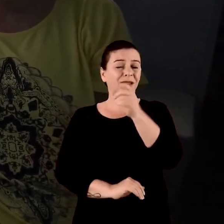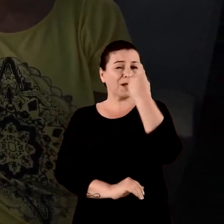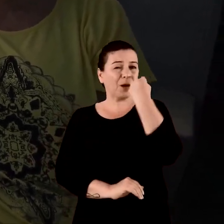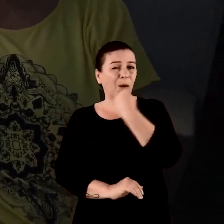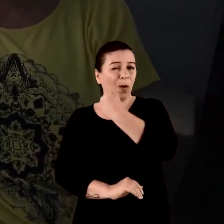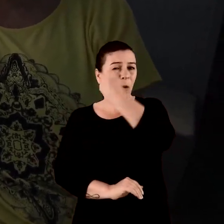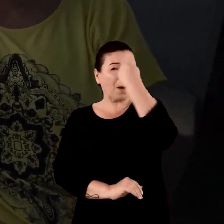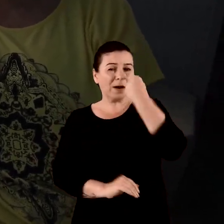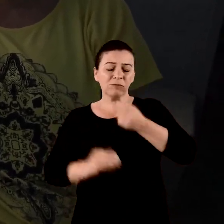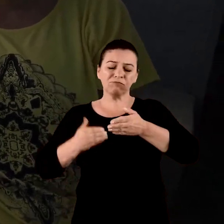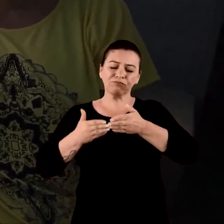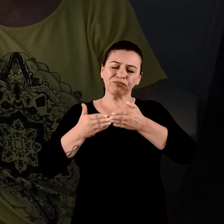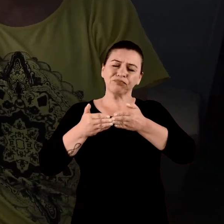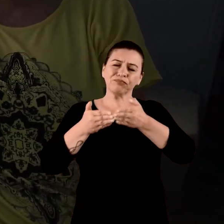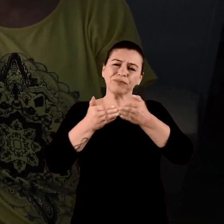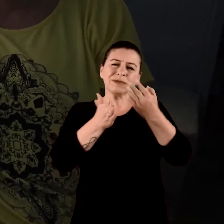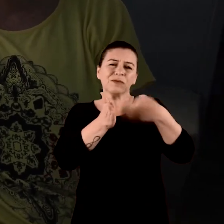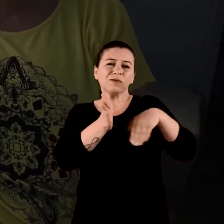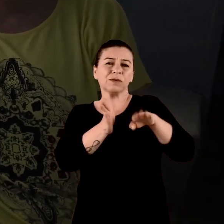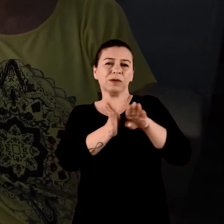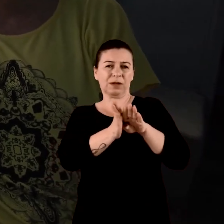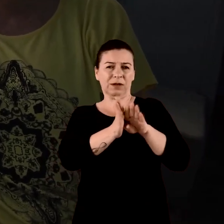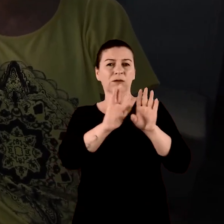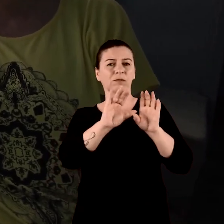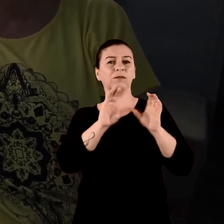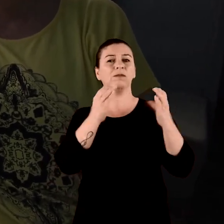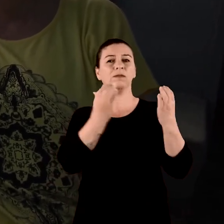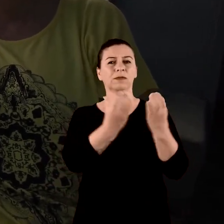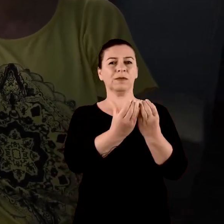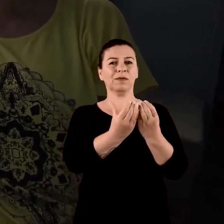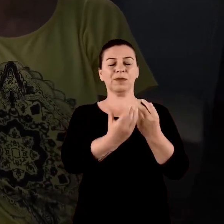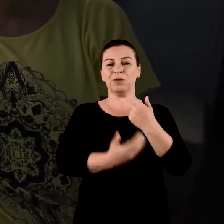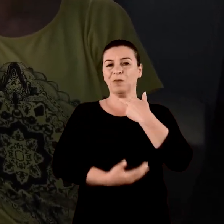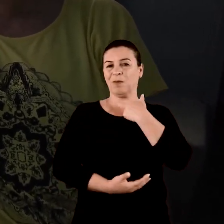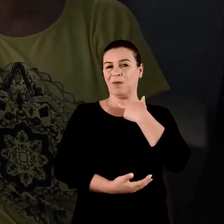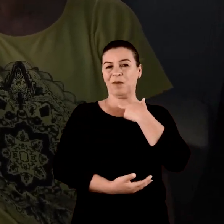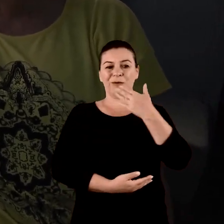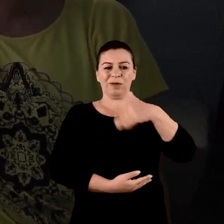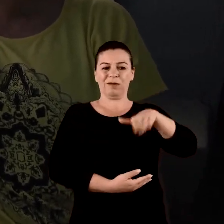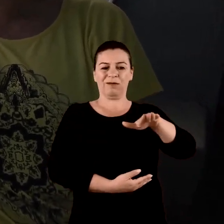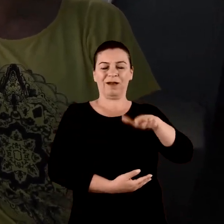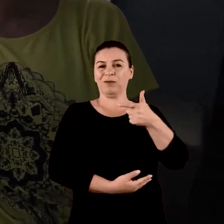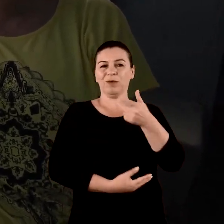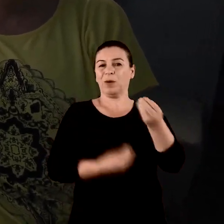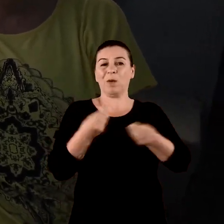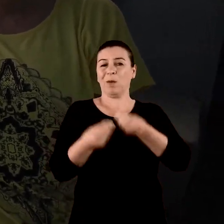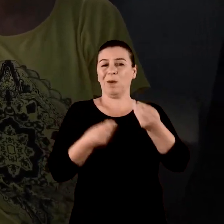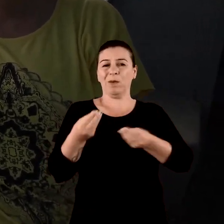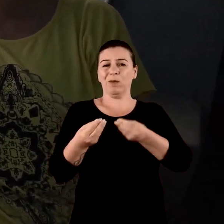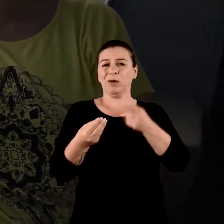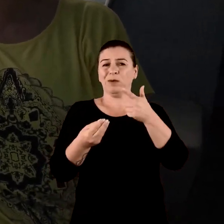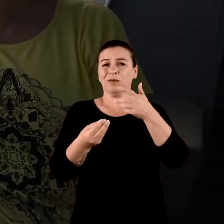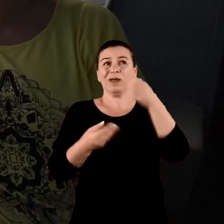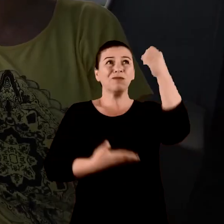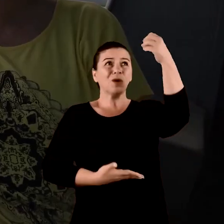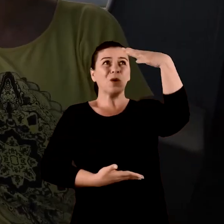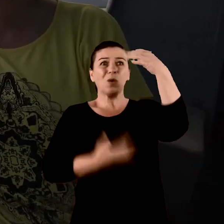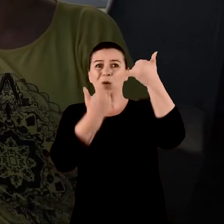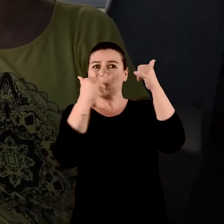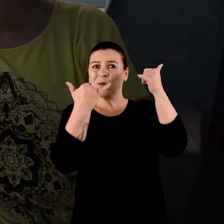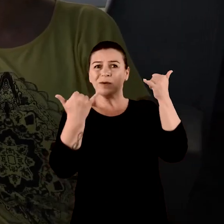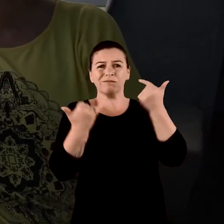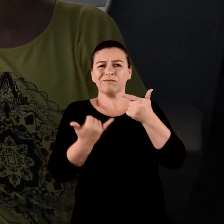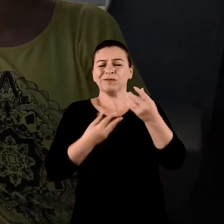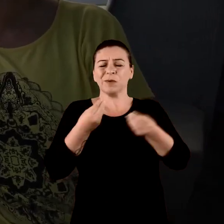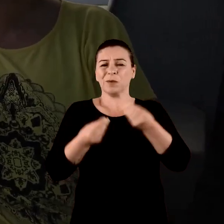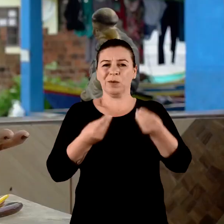10 horas dentro de uma canoa para chegar numa comunidade, eu não posso levar, não tem como. Não vai nem ter luz elétrica para